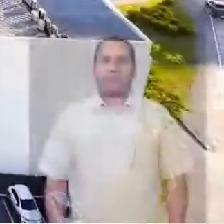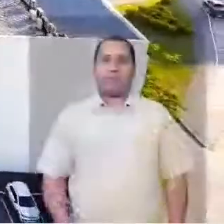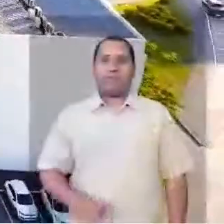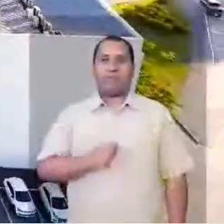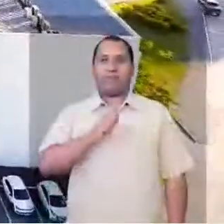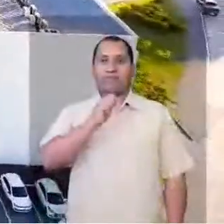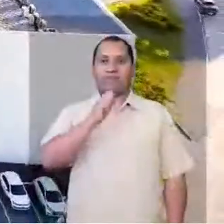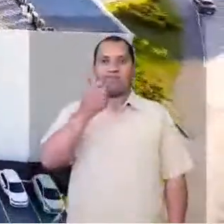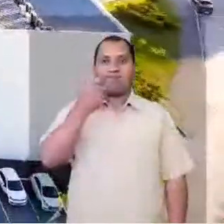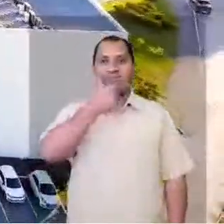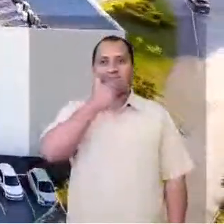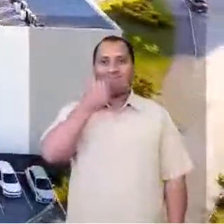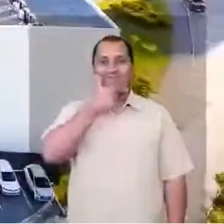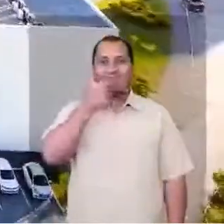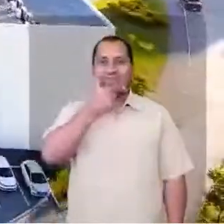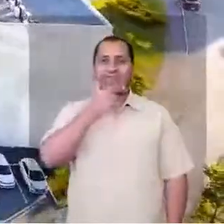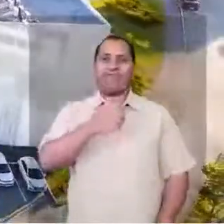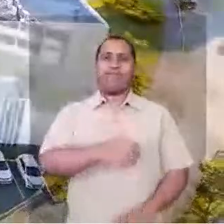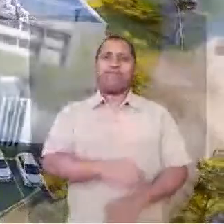Alegrete.